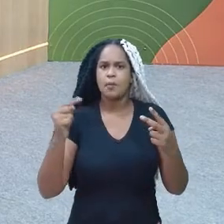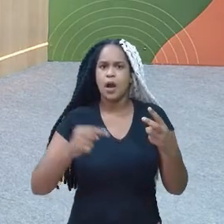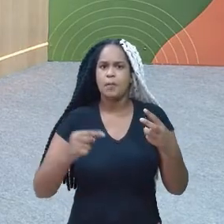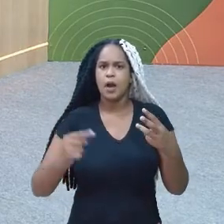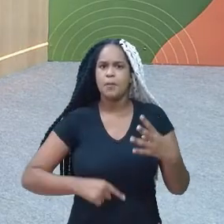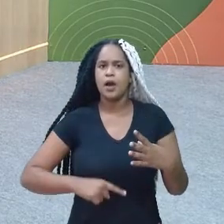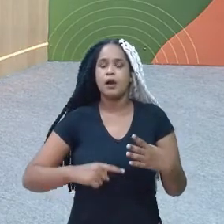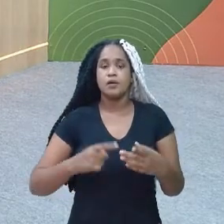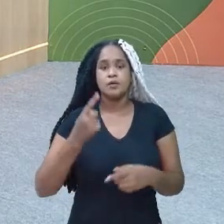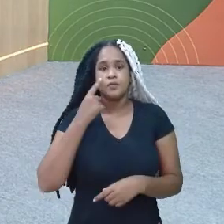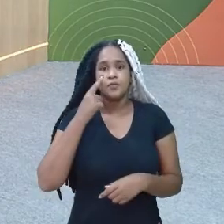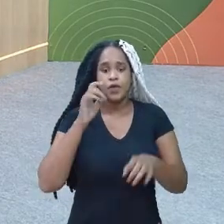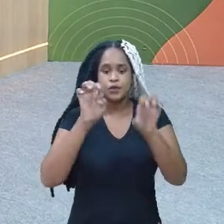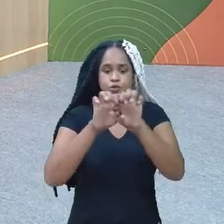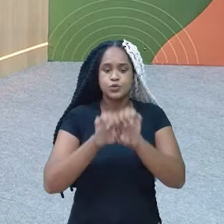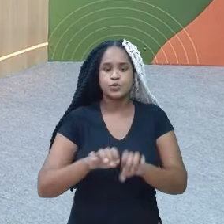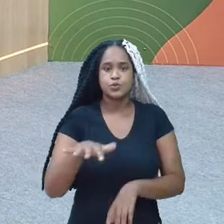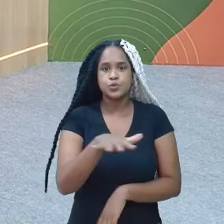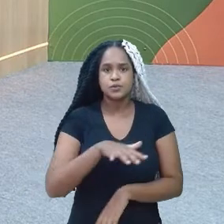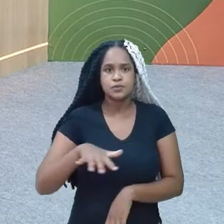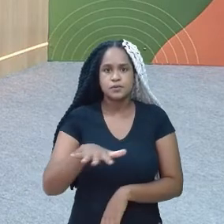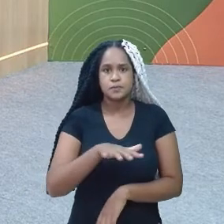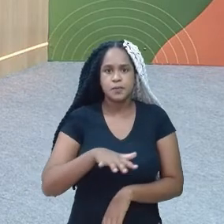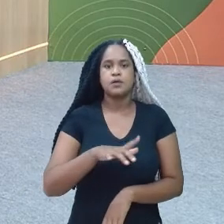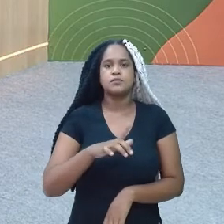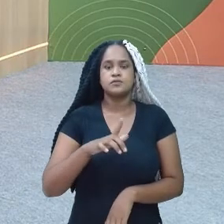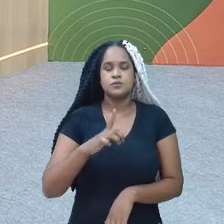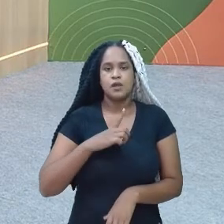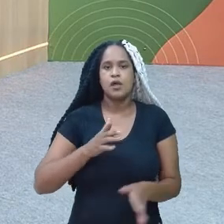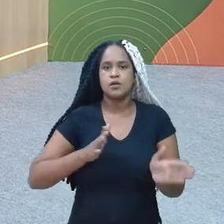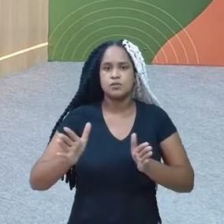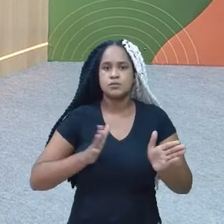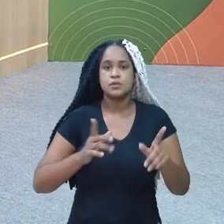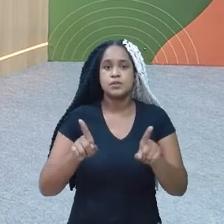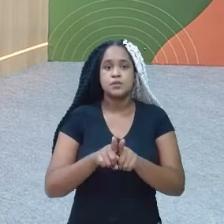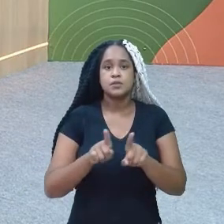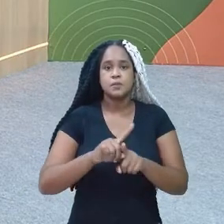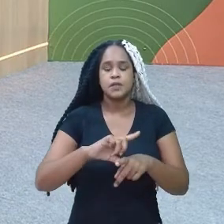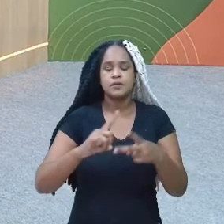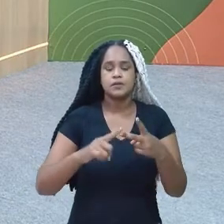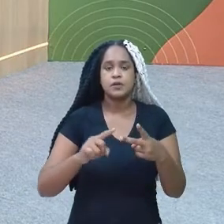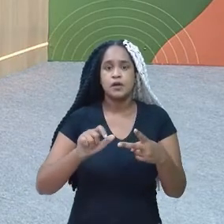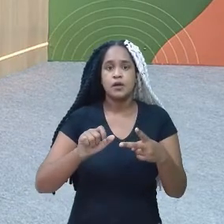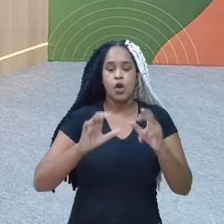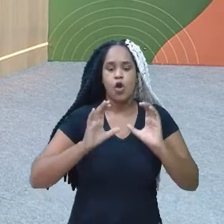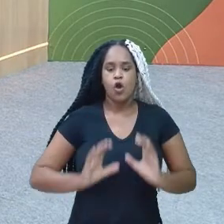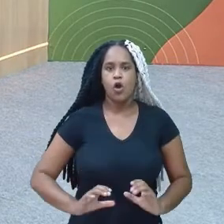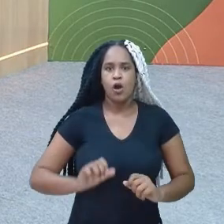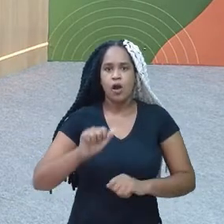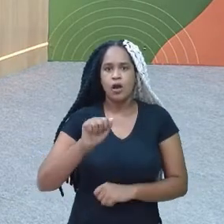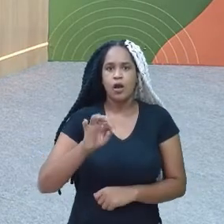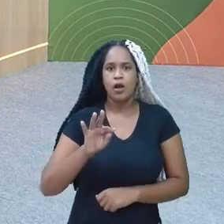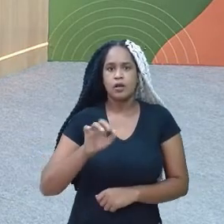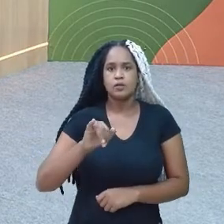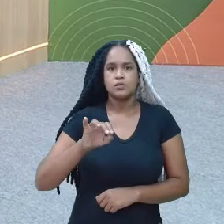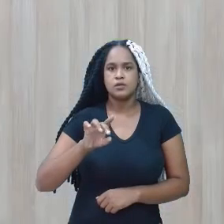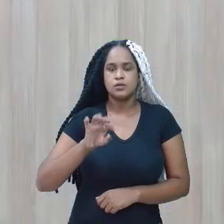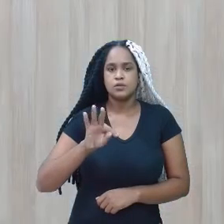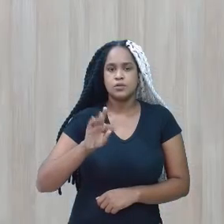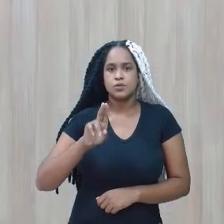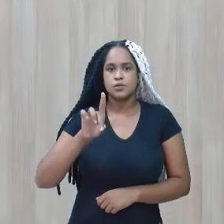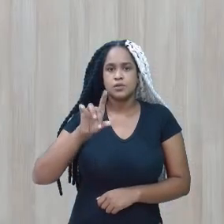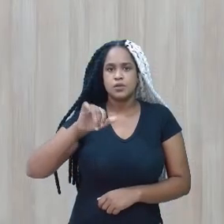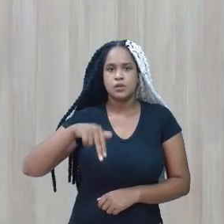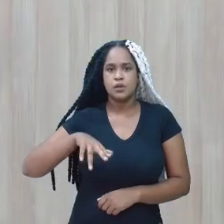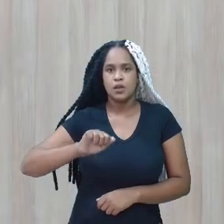A arquitetônica, que se fala do espaço, falamos a atitudinal, que tem a ver